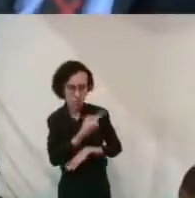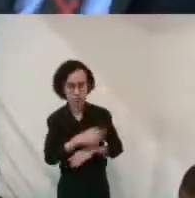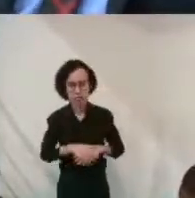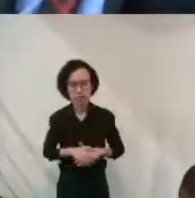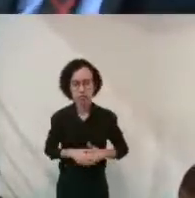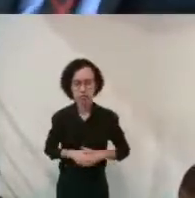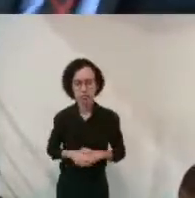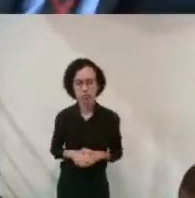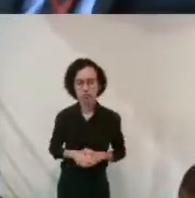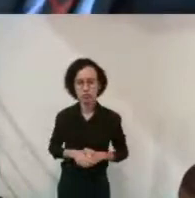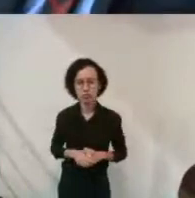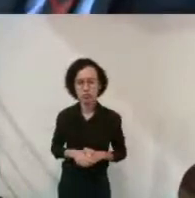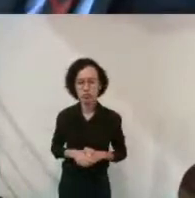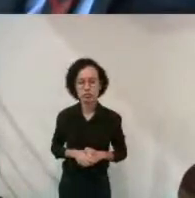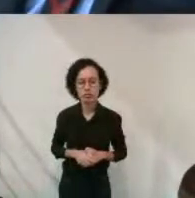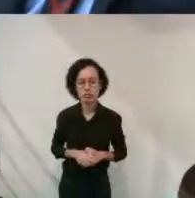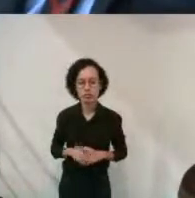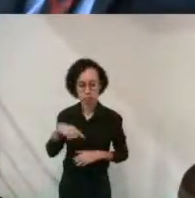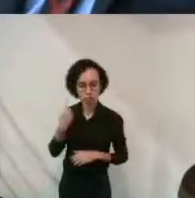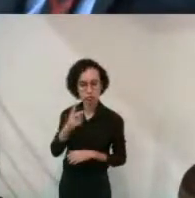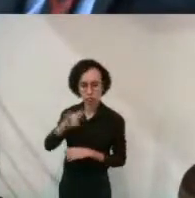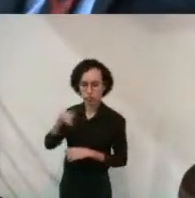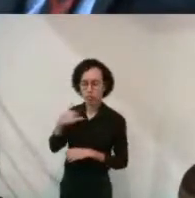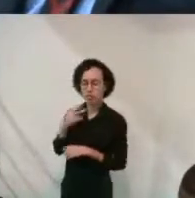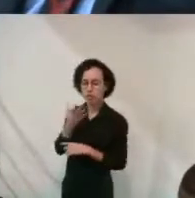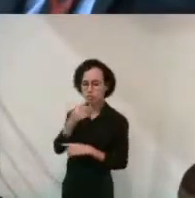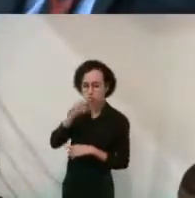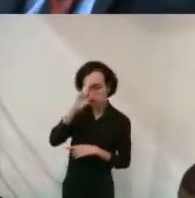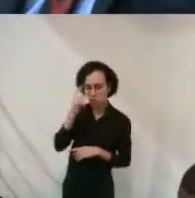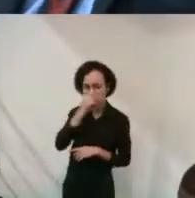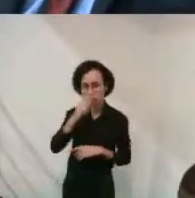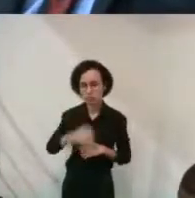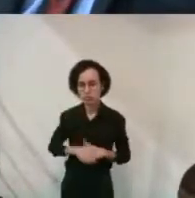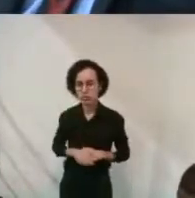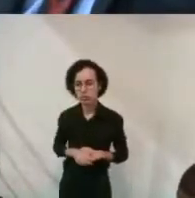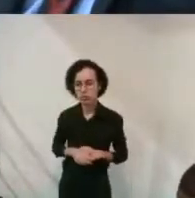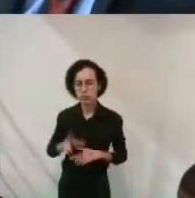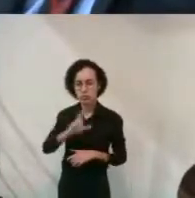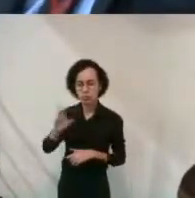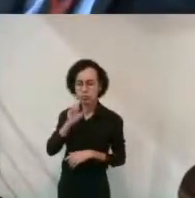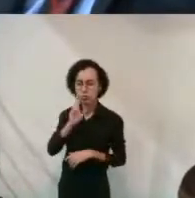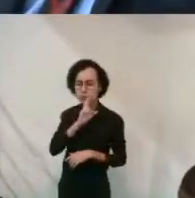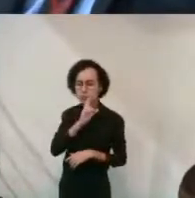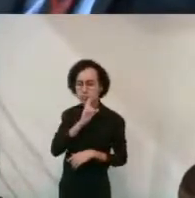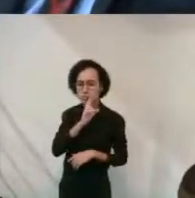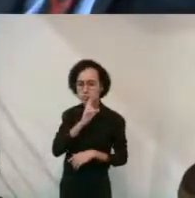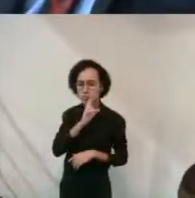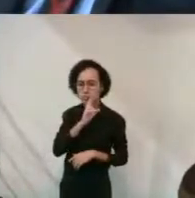na organização vamos almoçar lá. Deixa eu só pegar o nome do restaurante. É